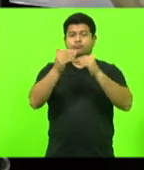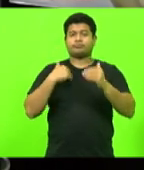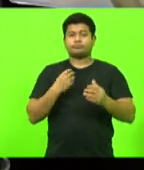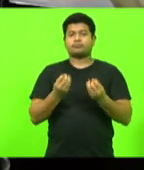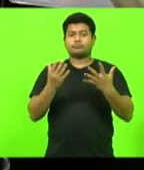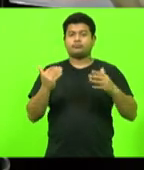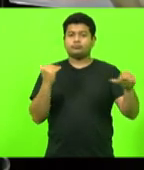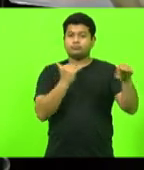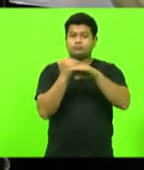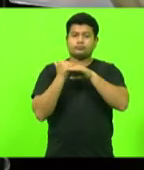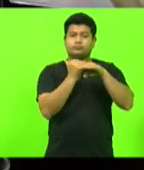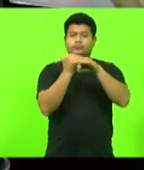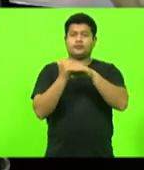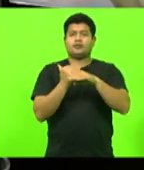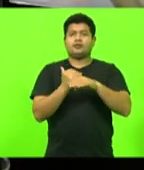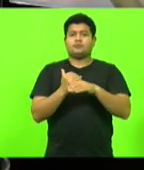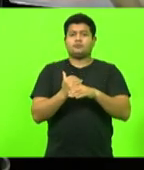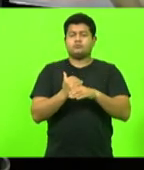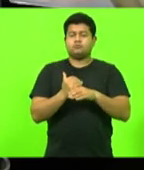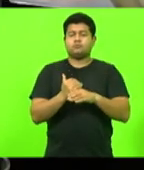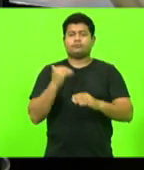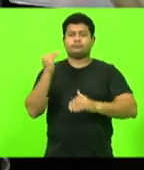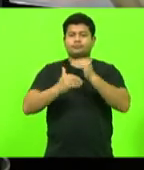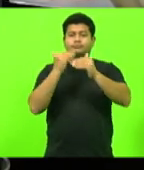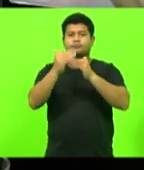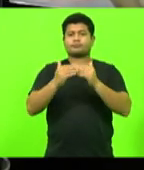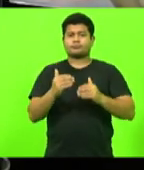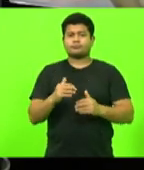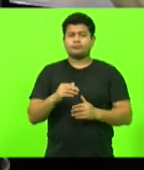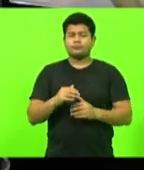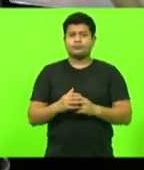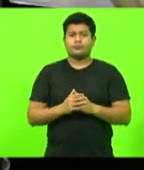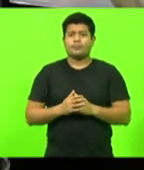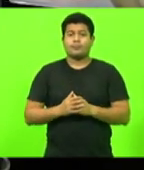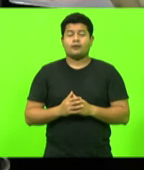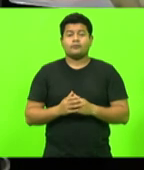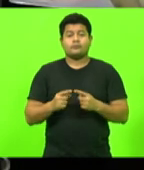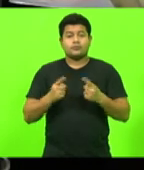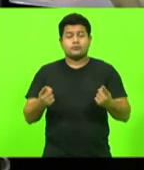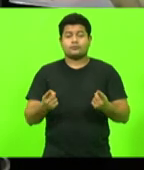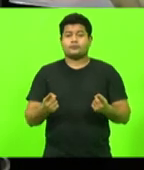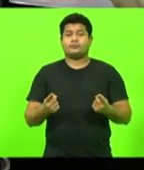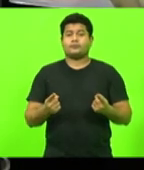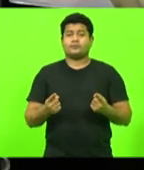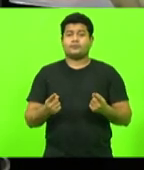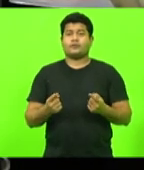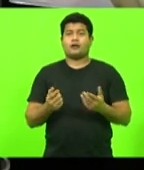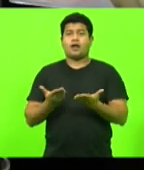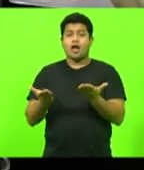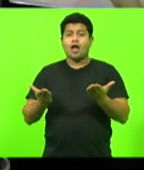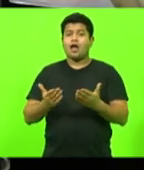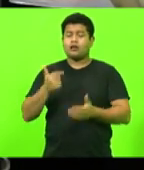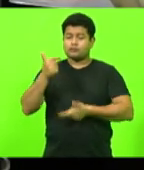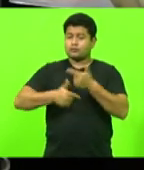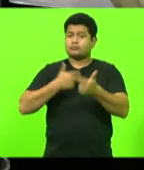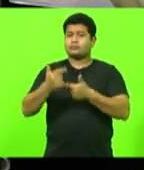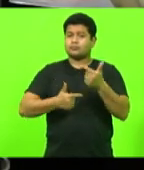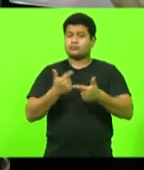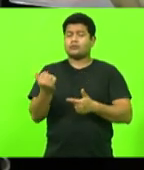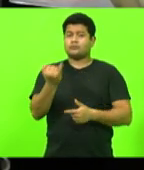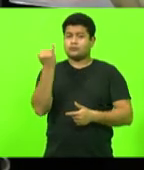revisão do plano proporcionará ao Magistério do Estado. Trata-se, portanto, de uma atividade de alta complexidade para